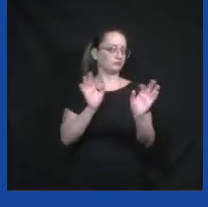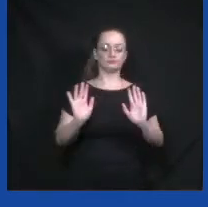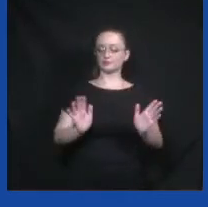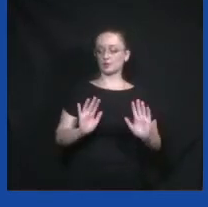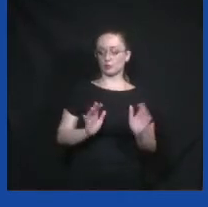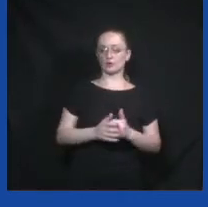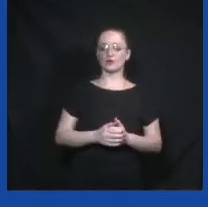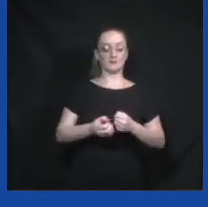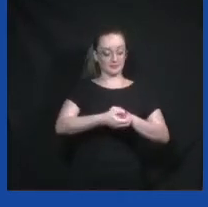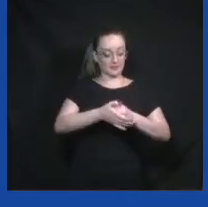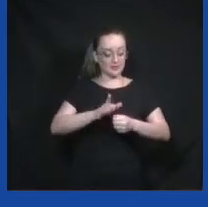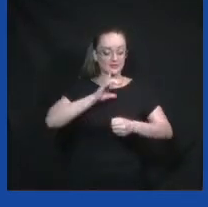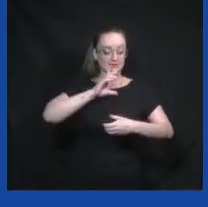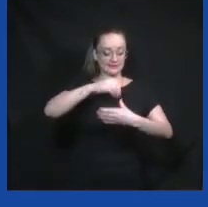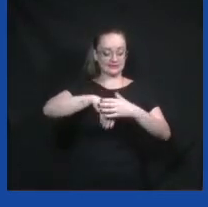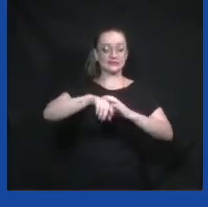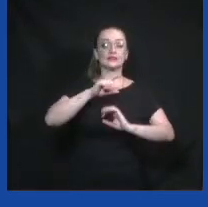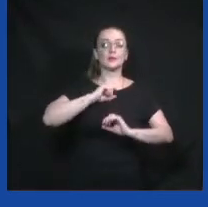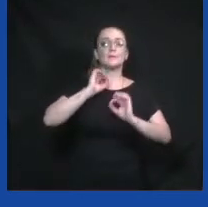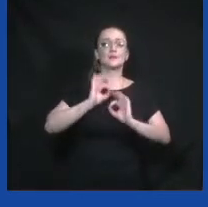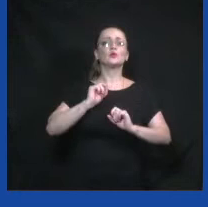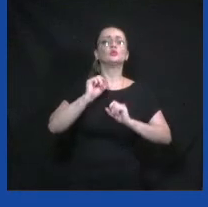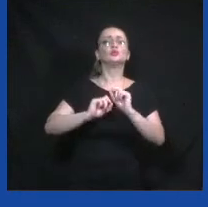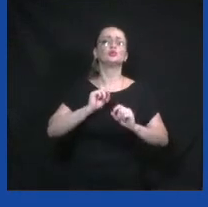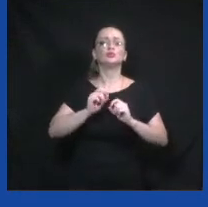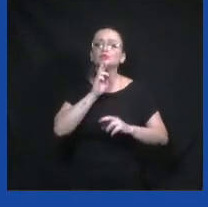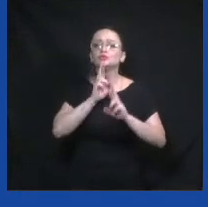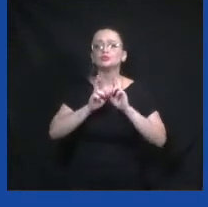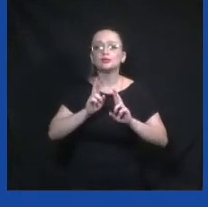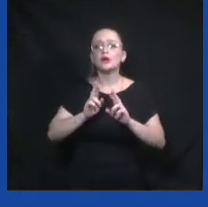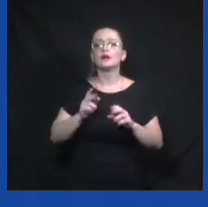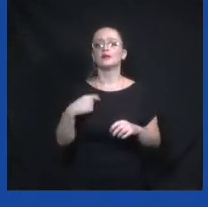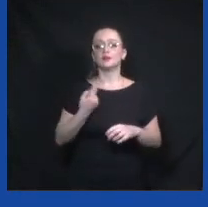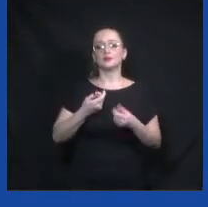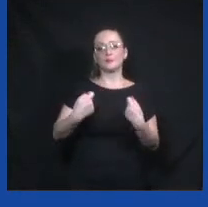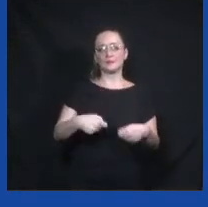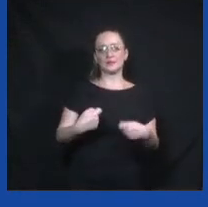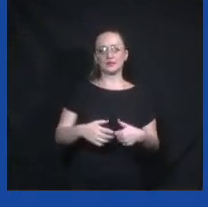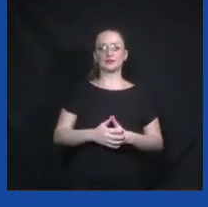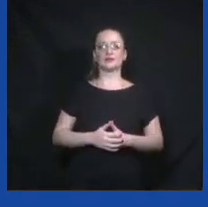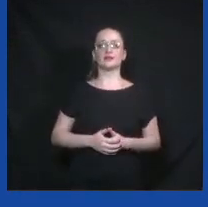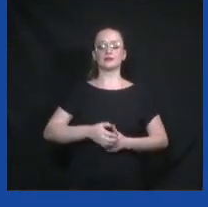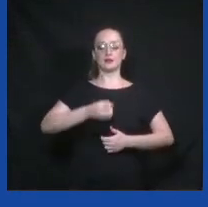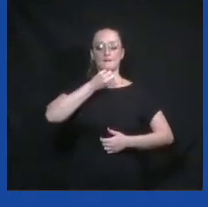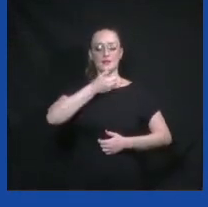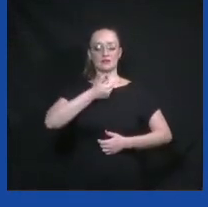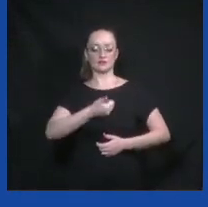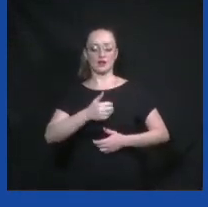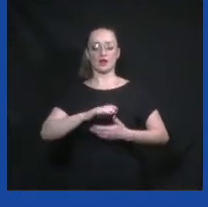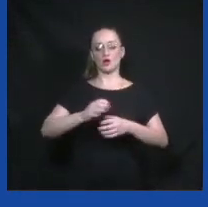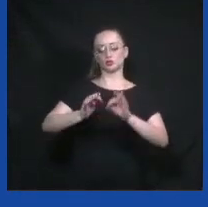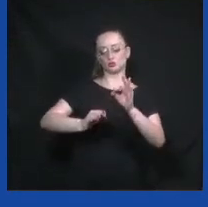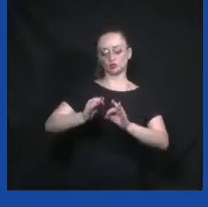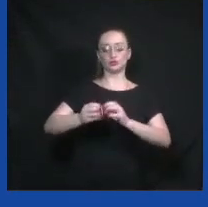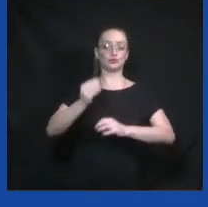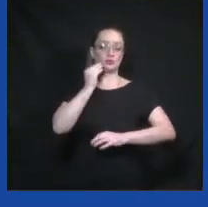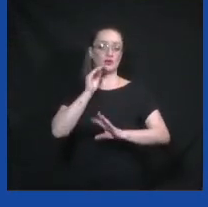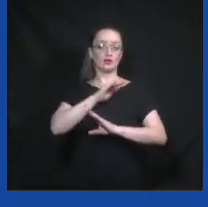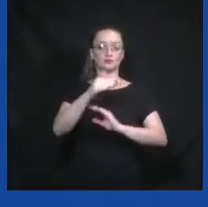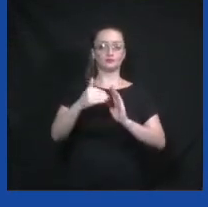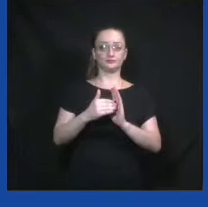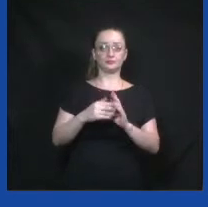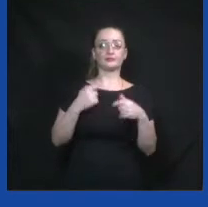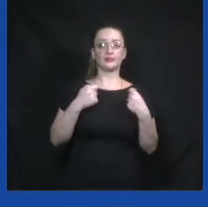Né? A democracia, para funcionar mesmo e para dar os resultados que a gente espera de bem-estar social, de justiça, de oportunidades para todos, ela precisa